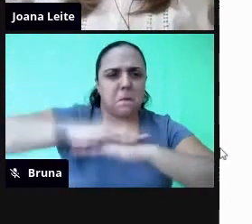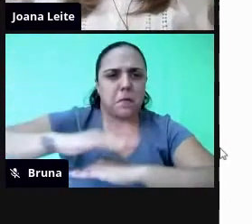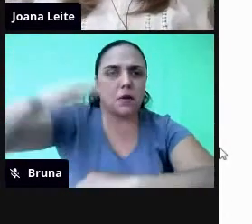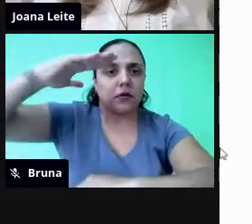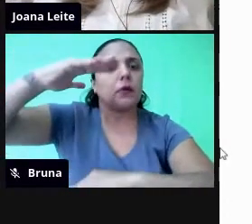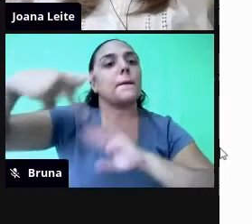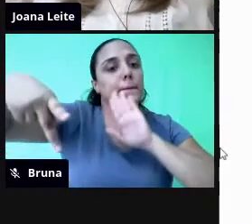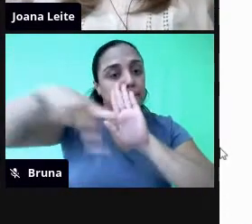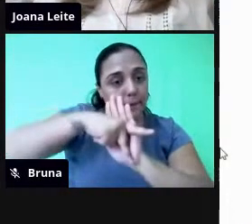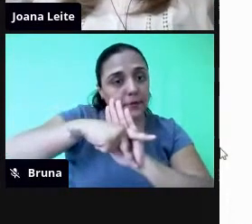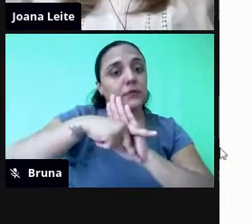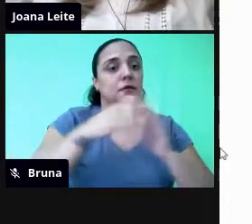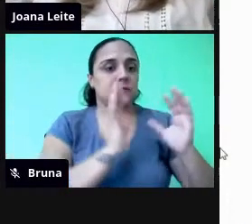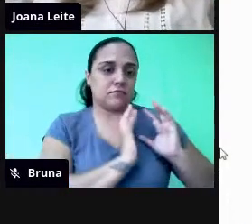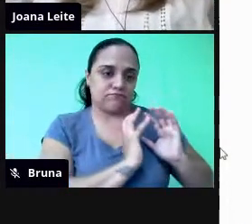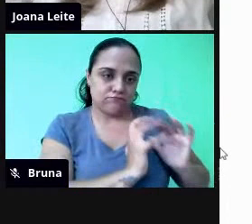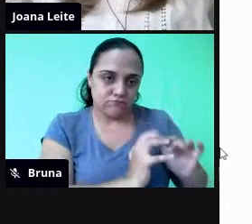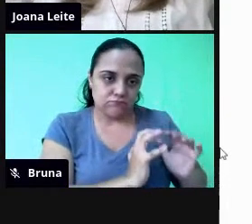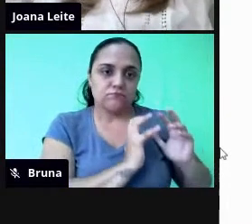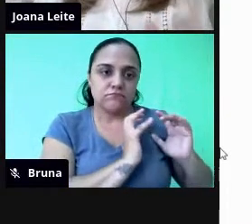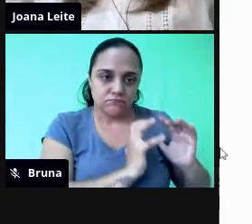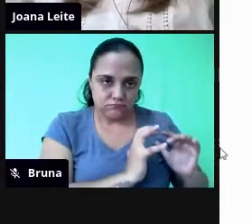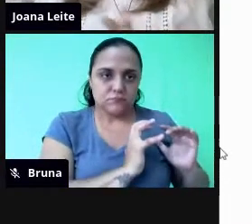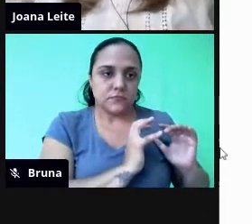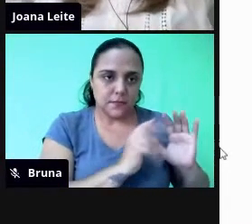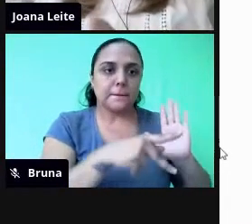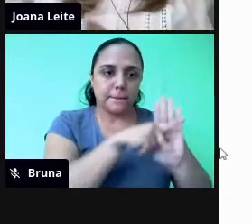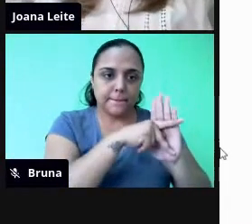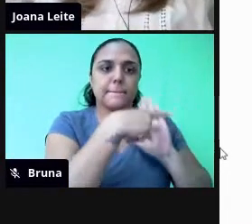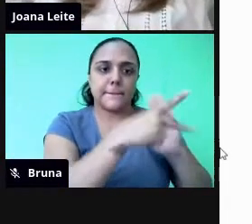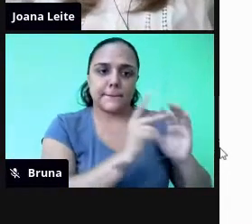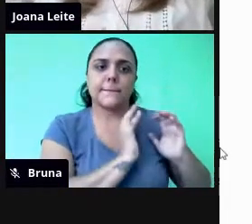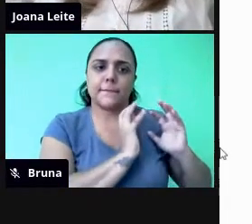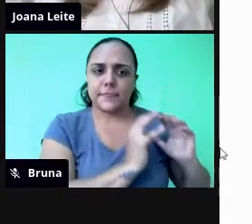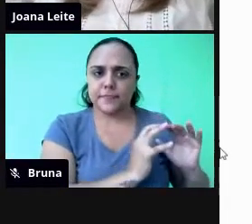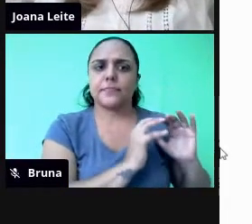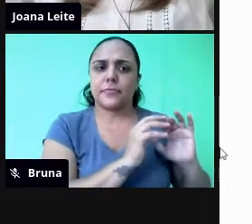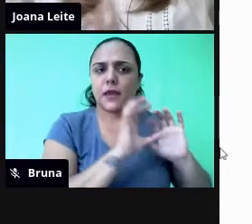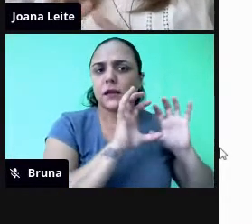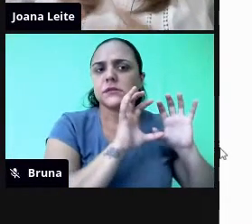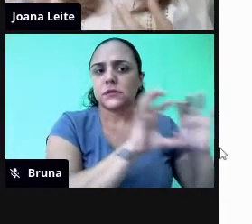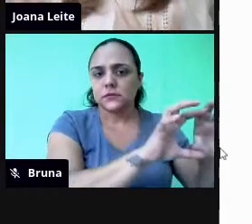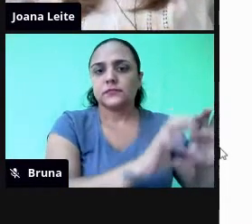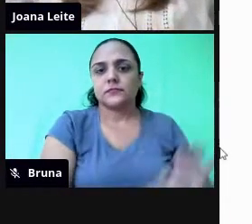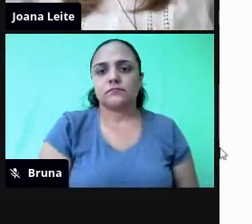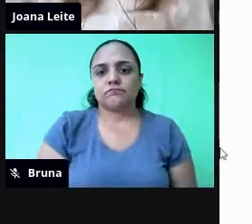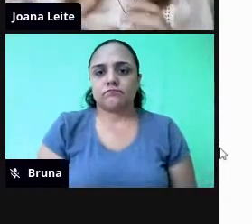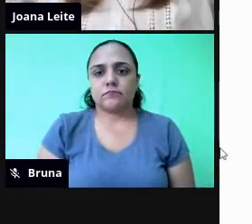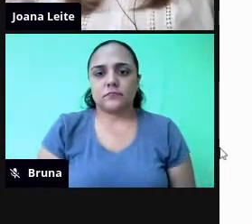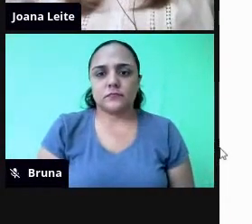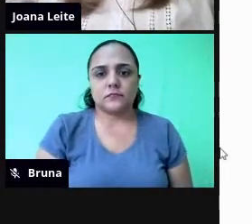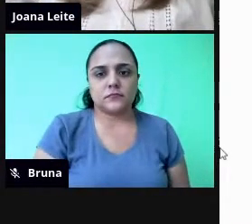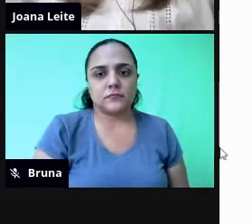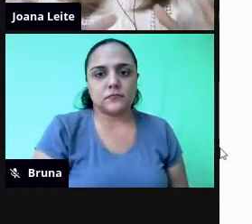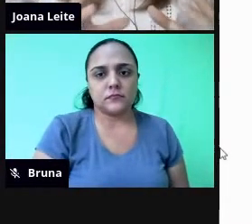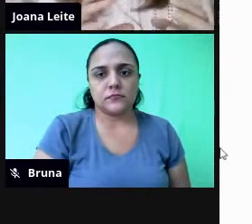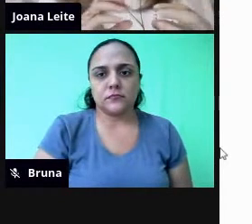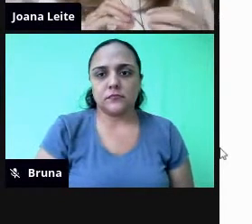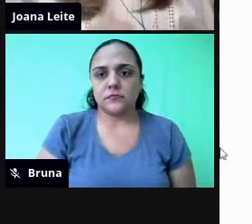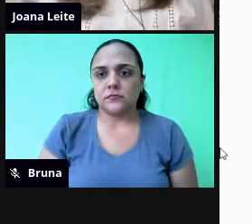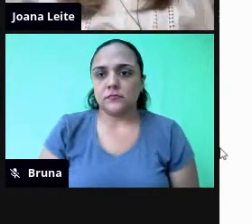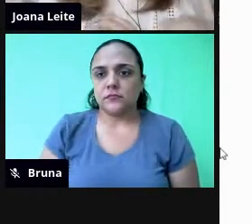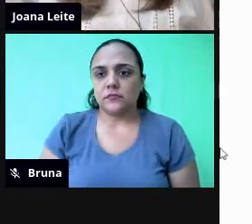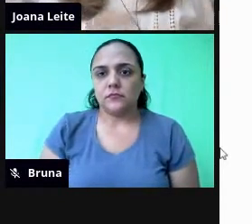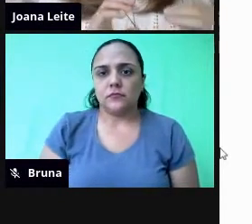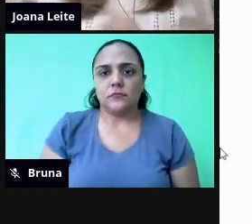comportamentos repetitivos ou estereotipados, né? Que são comportamentos que são incomuns para a criança, porque